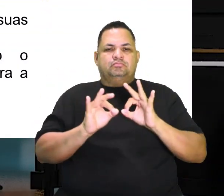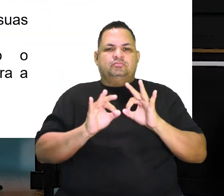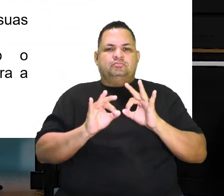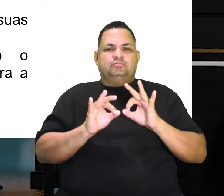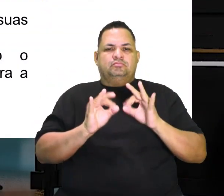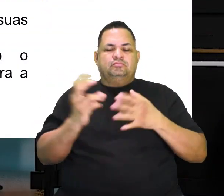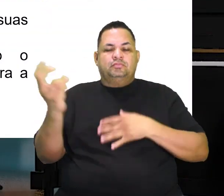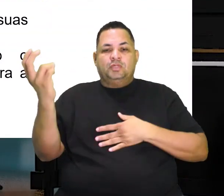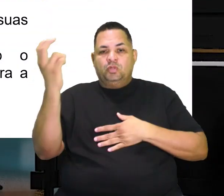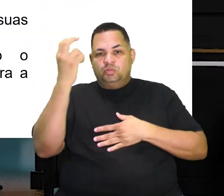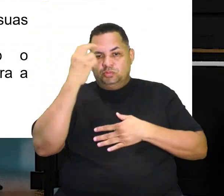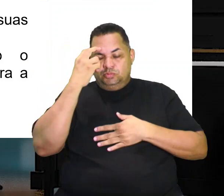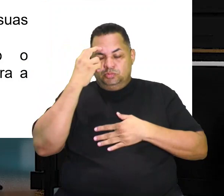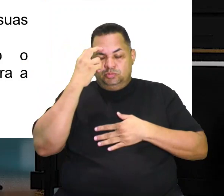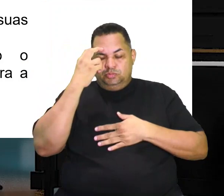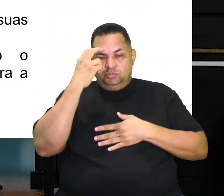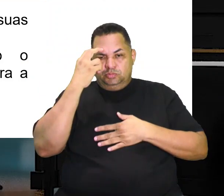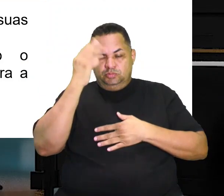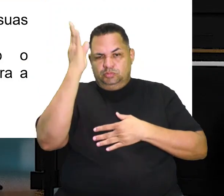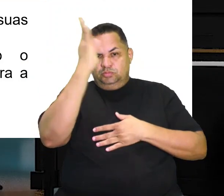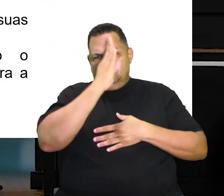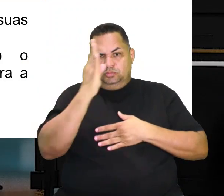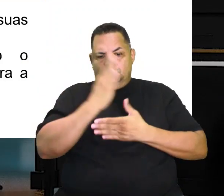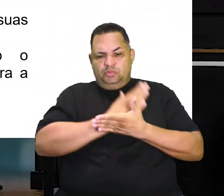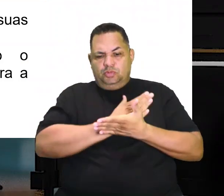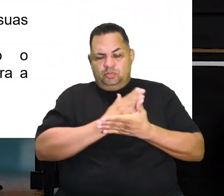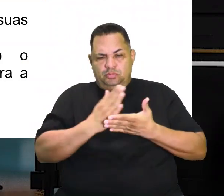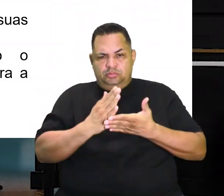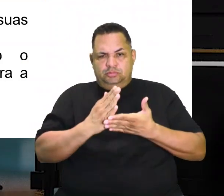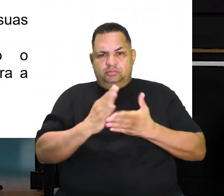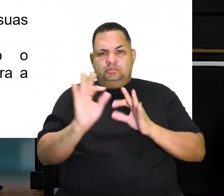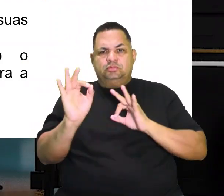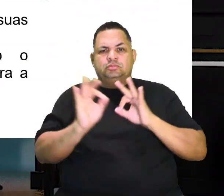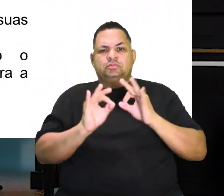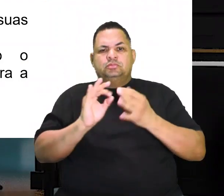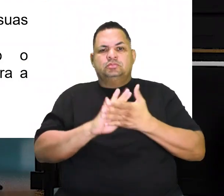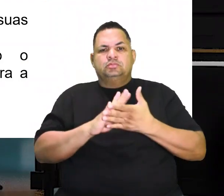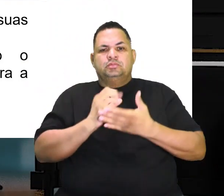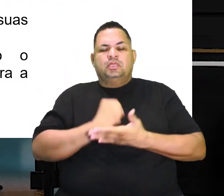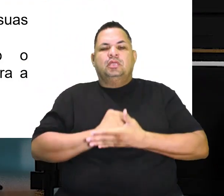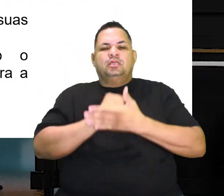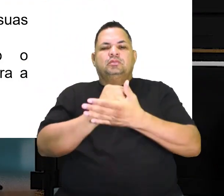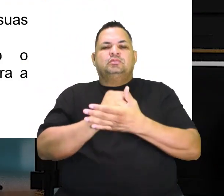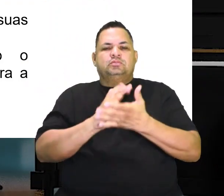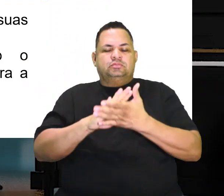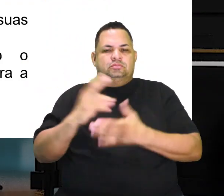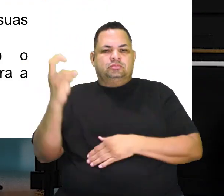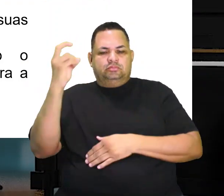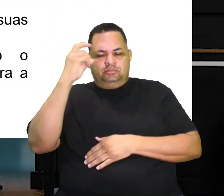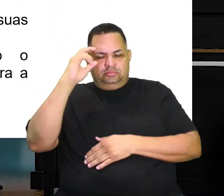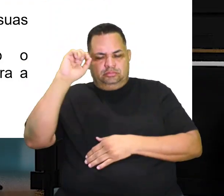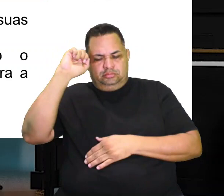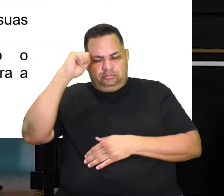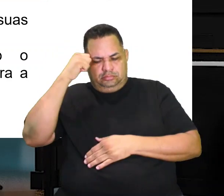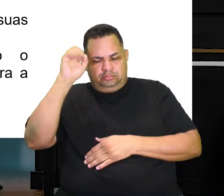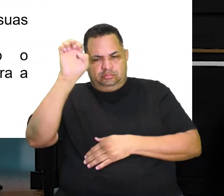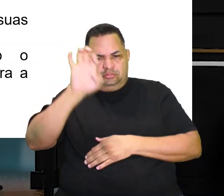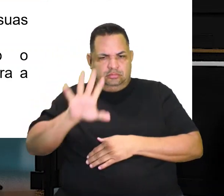da cultura brasileira, iniciou, né, com essas raízes cultural africana,